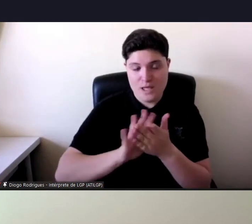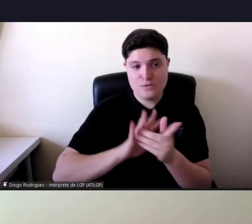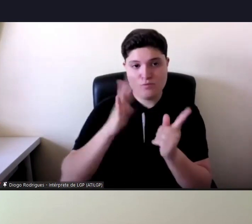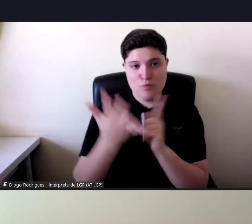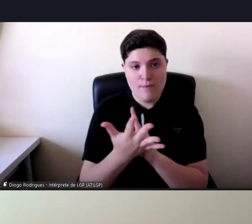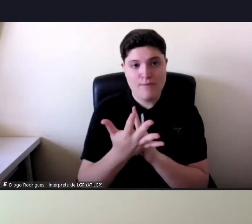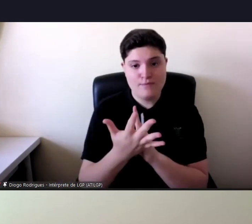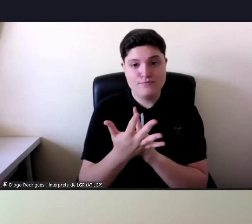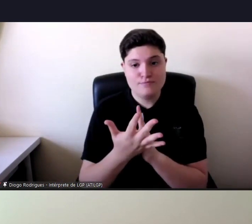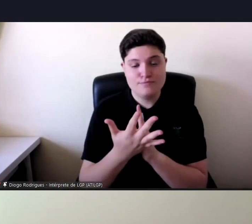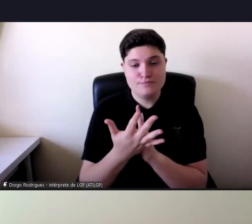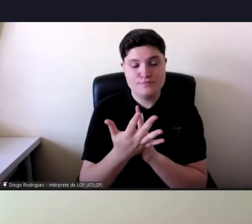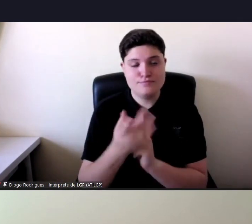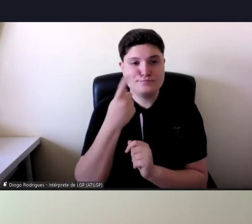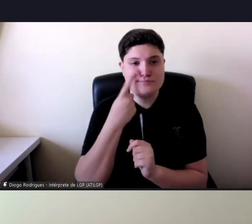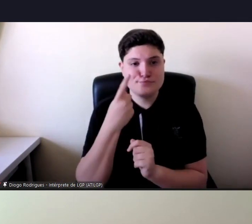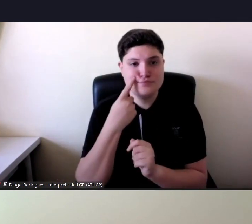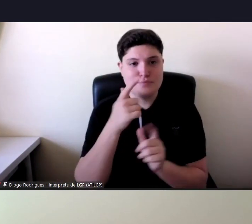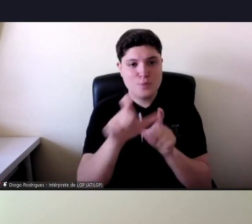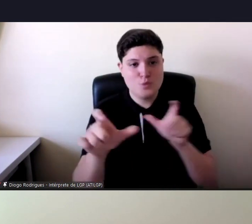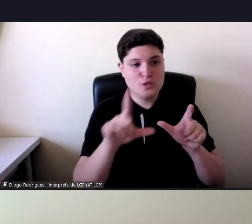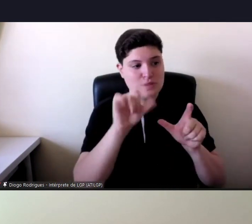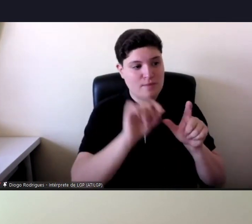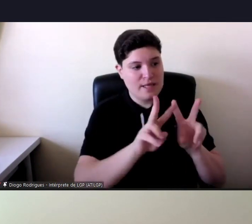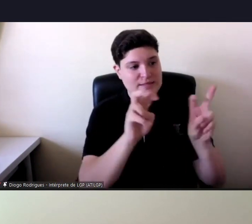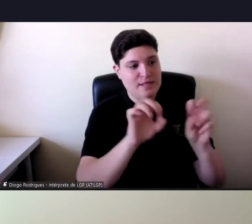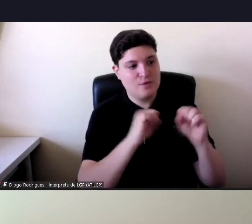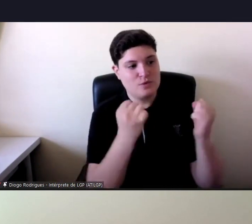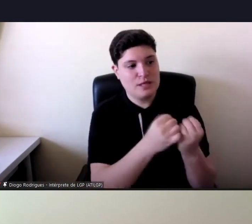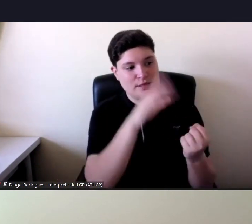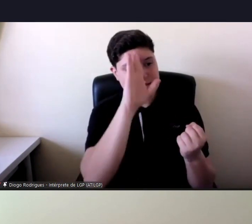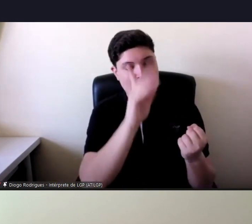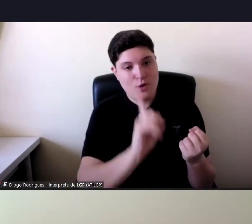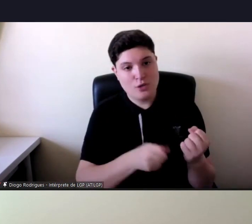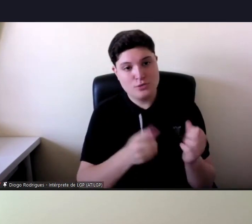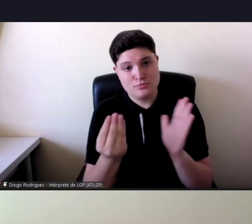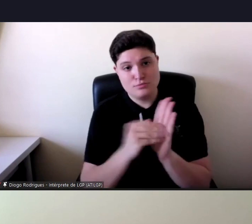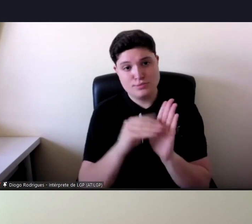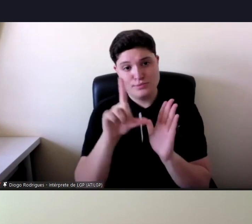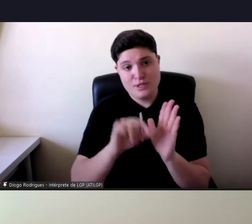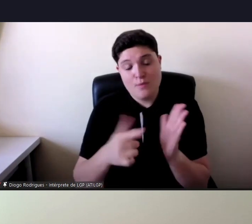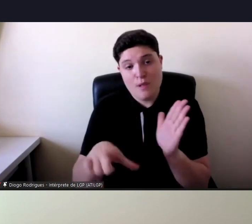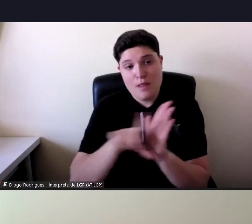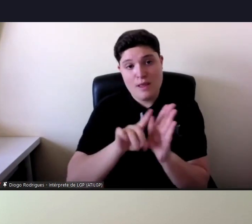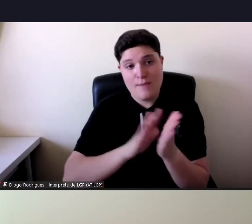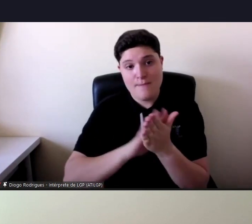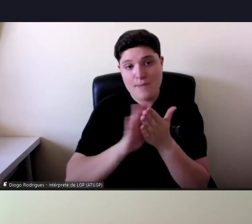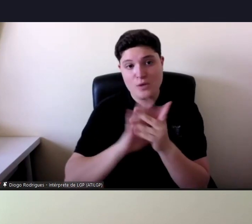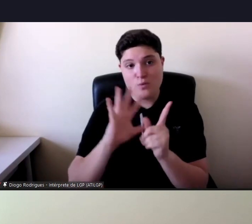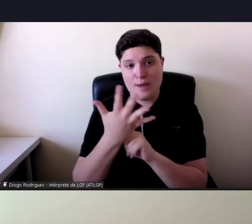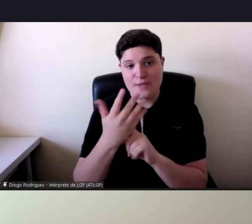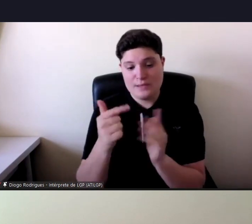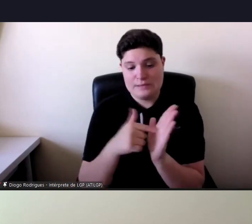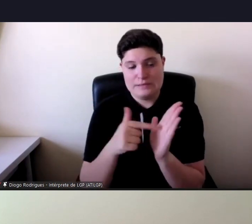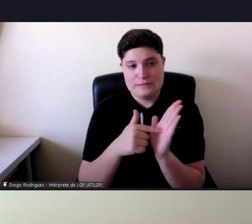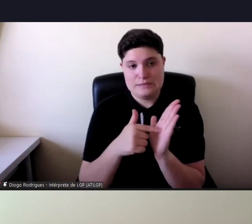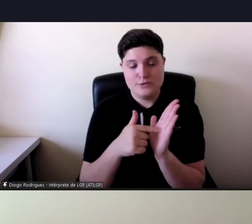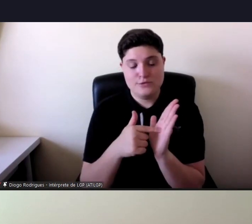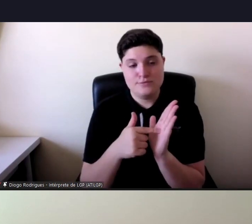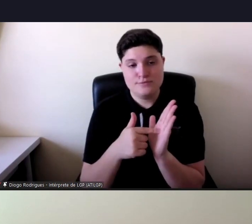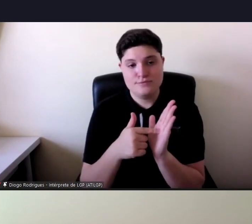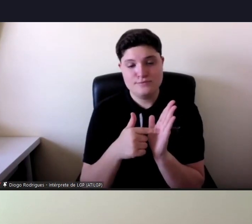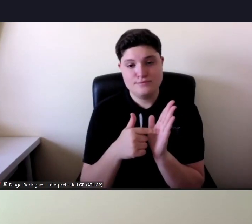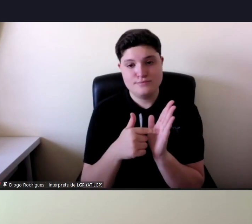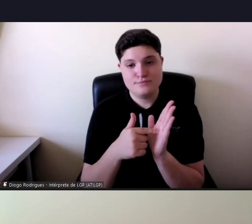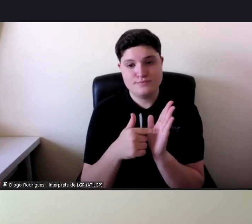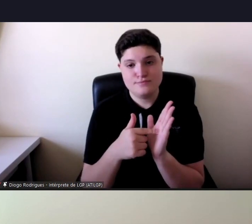território e o aspecto funcional, e que, como vão ver, é da maior importância para esta questão da sustentabilidade, até porque,